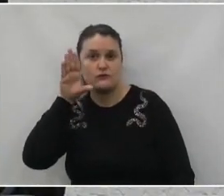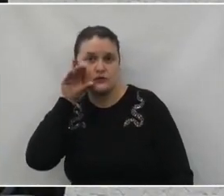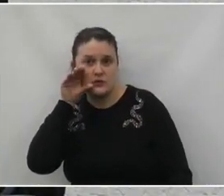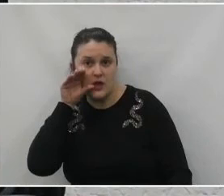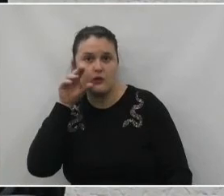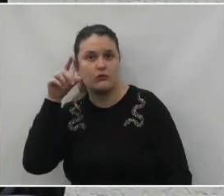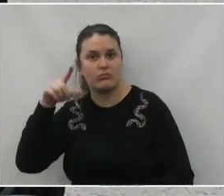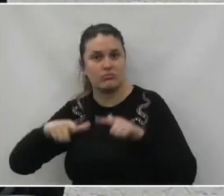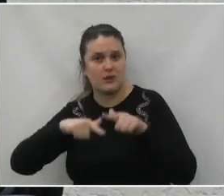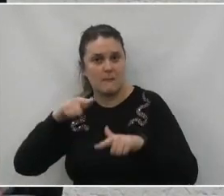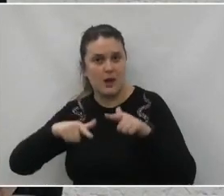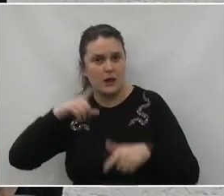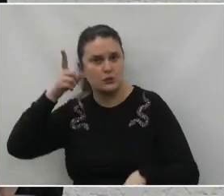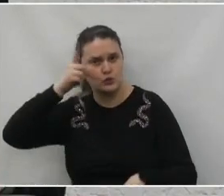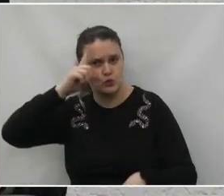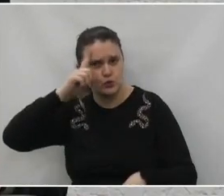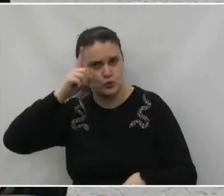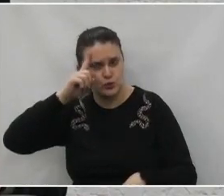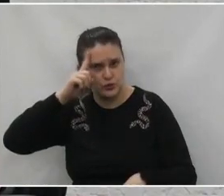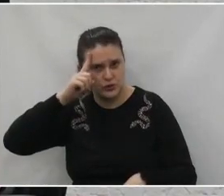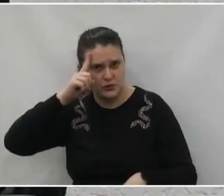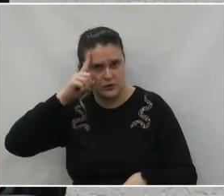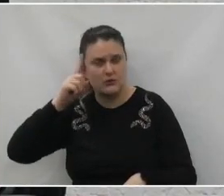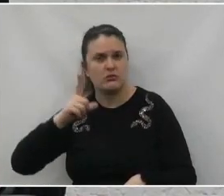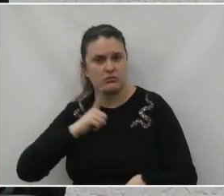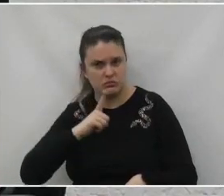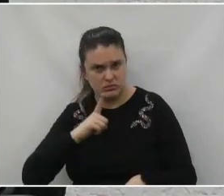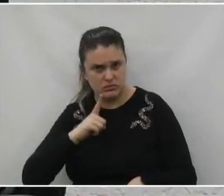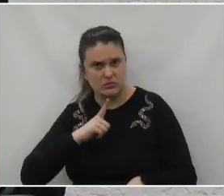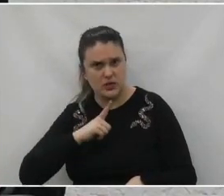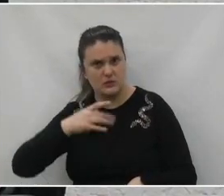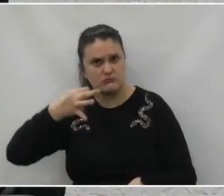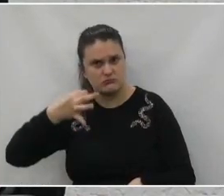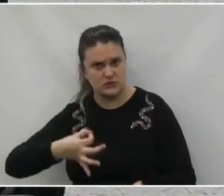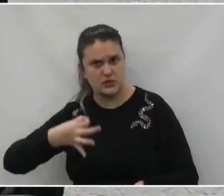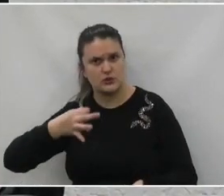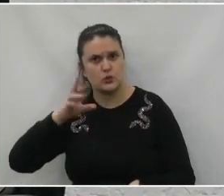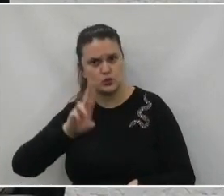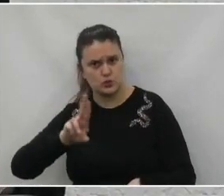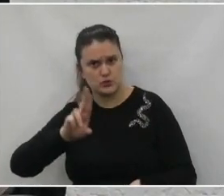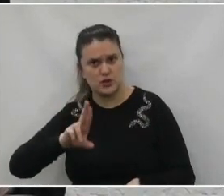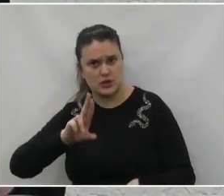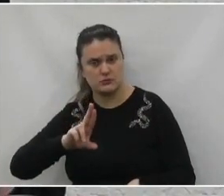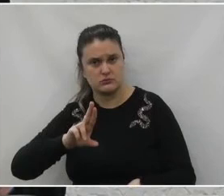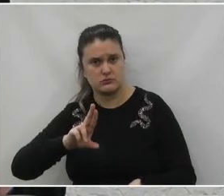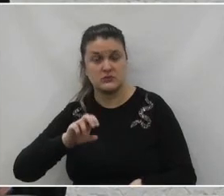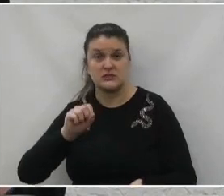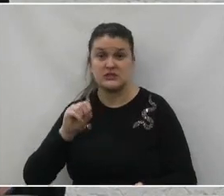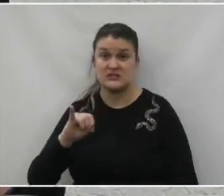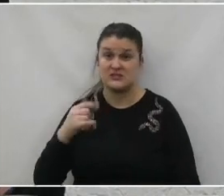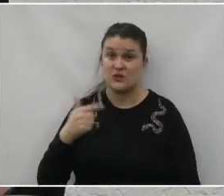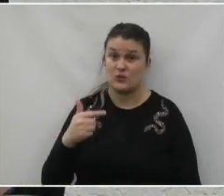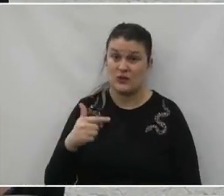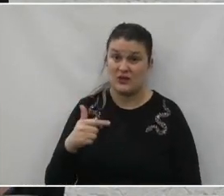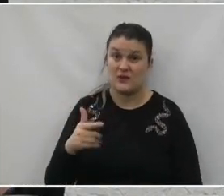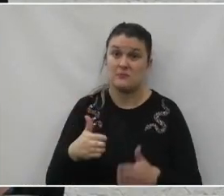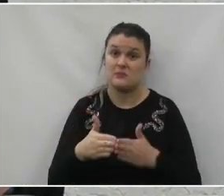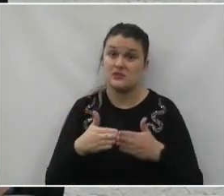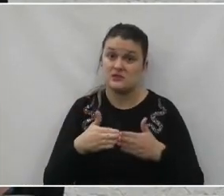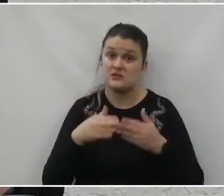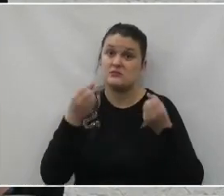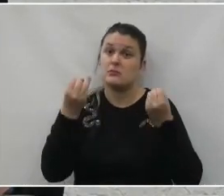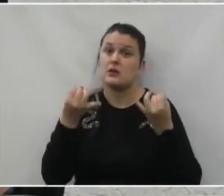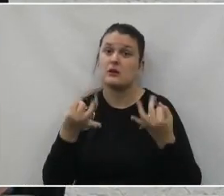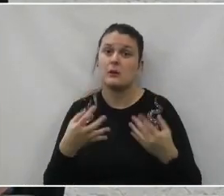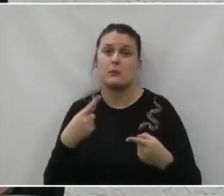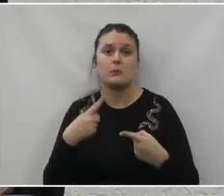permanecem normalmente com suas atividades, está ocorrendo o devido aprovisionamento a esses? Se não, pedimos a justificativa